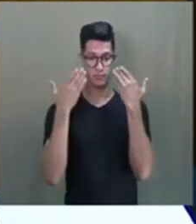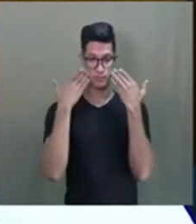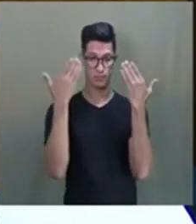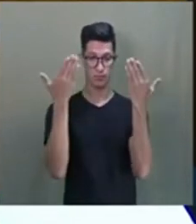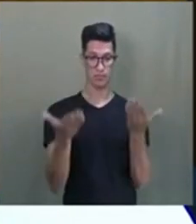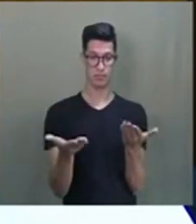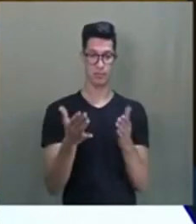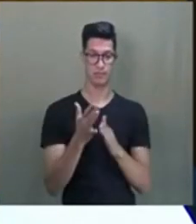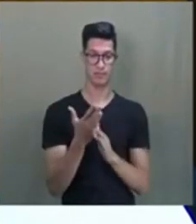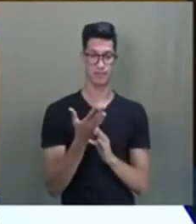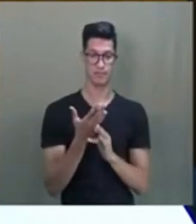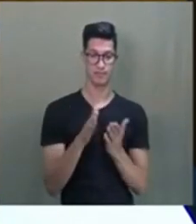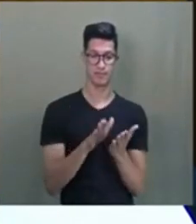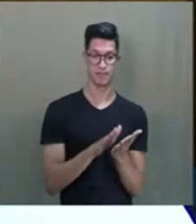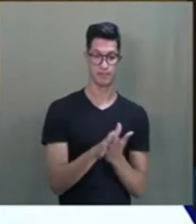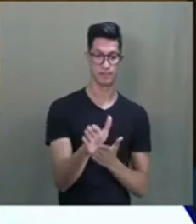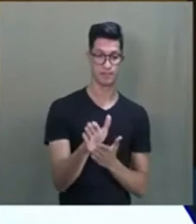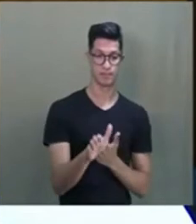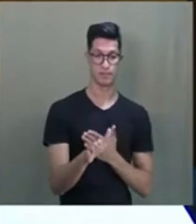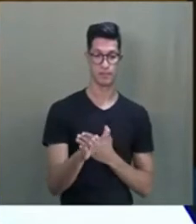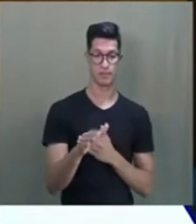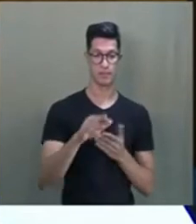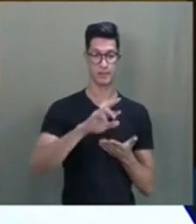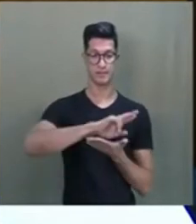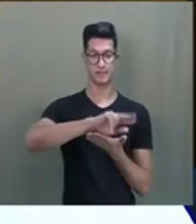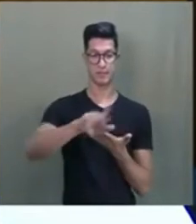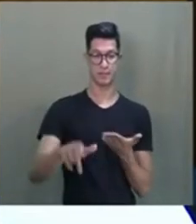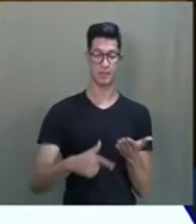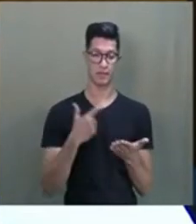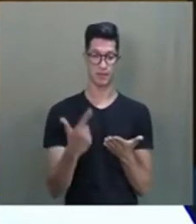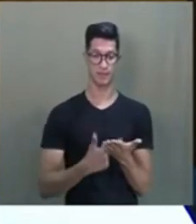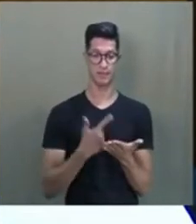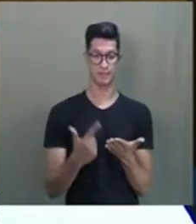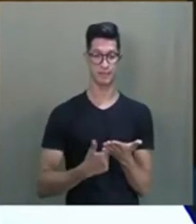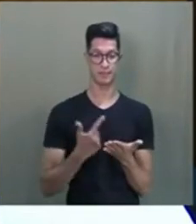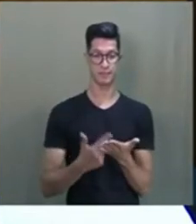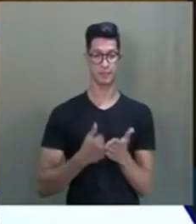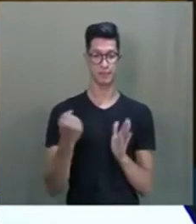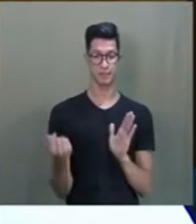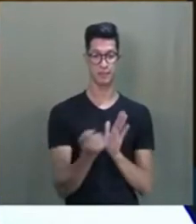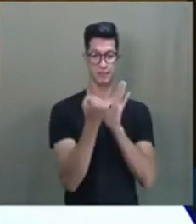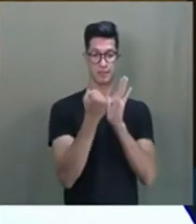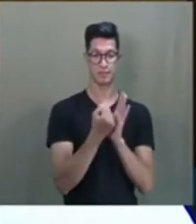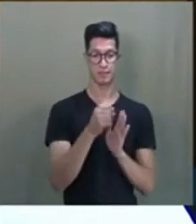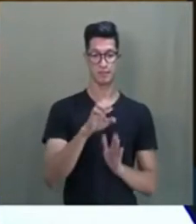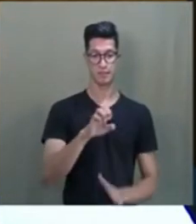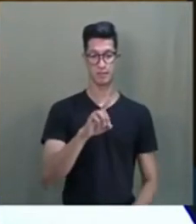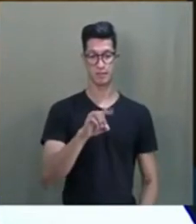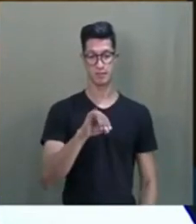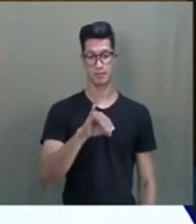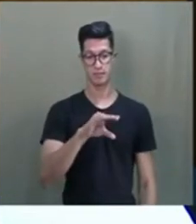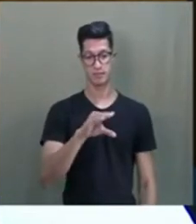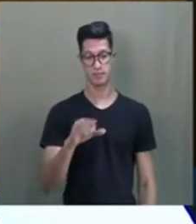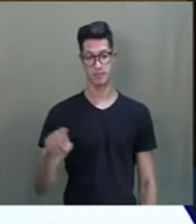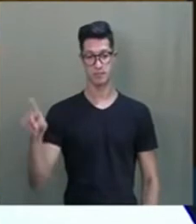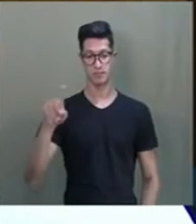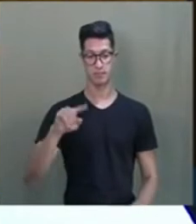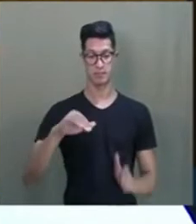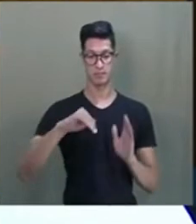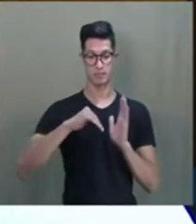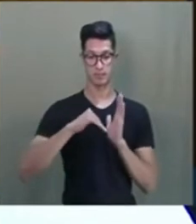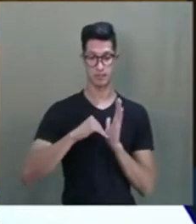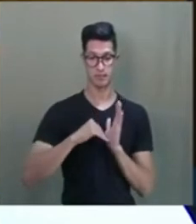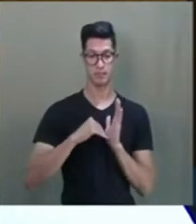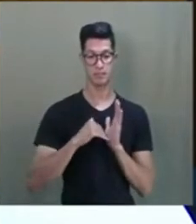exposições, publicada série de livros pelo selo Edições da Câmara,